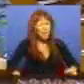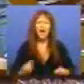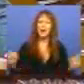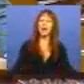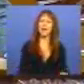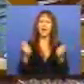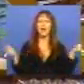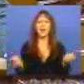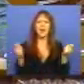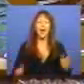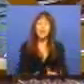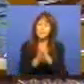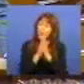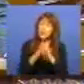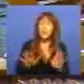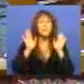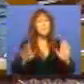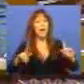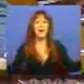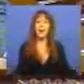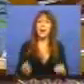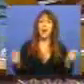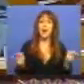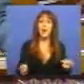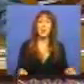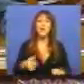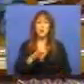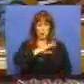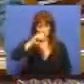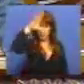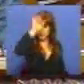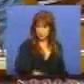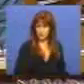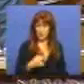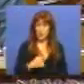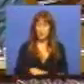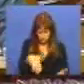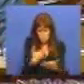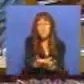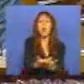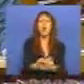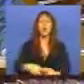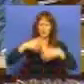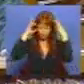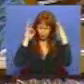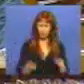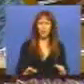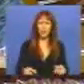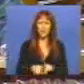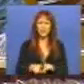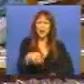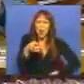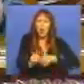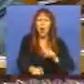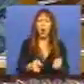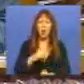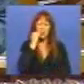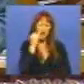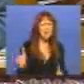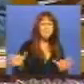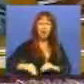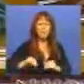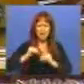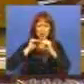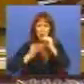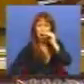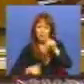propaganda. Por favor, parem a propaganda. E Sr. Primeiro-Ministro, confronte-se com seriedade com aquilo que é o agravamento